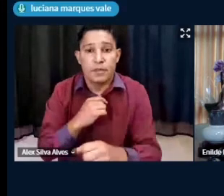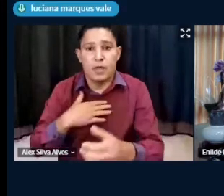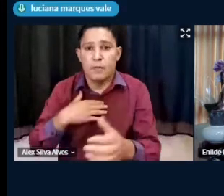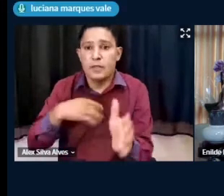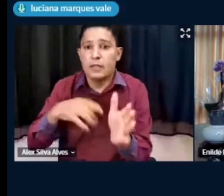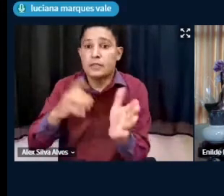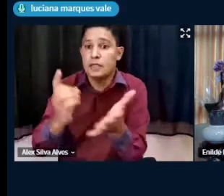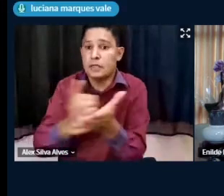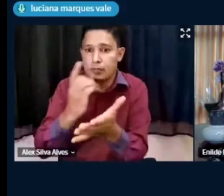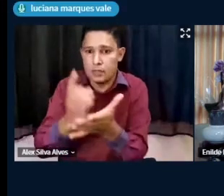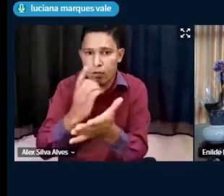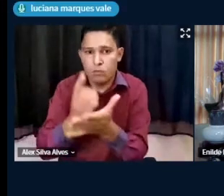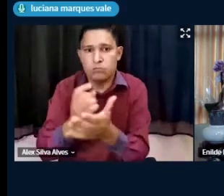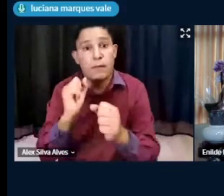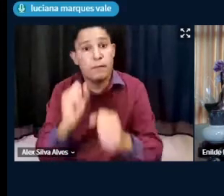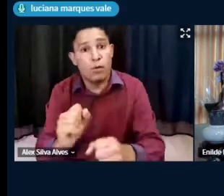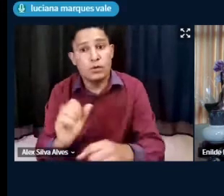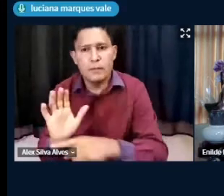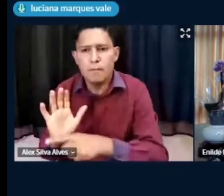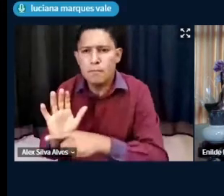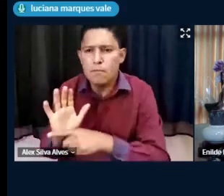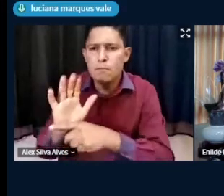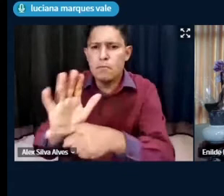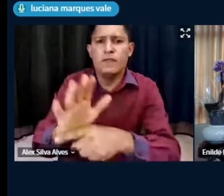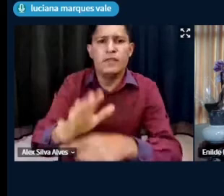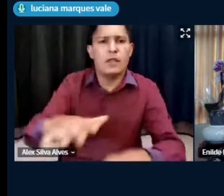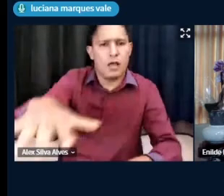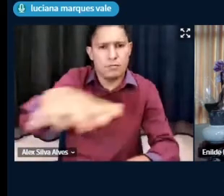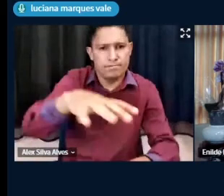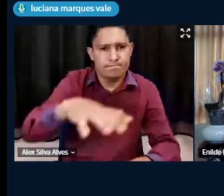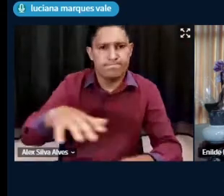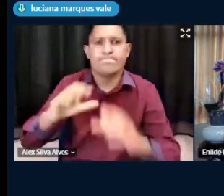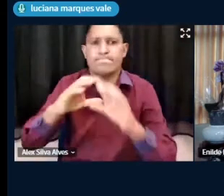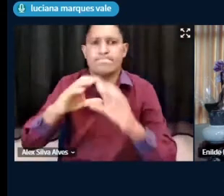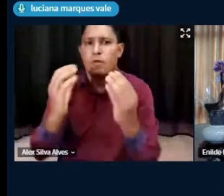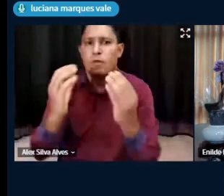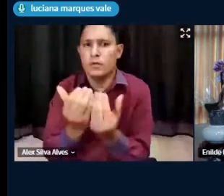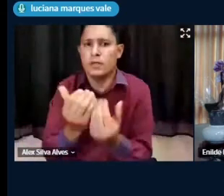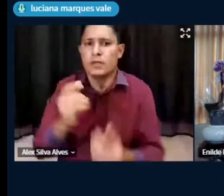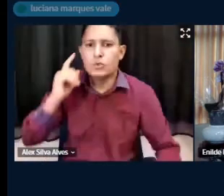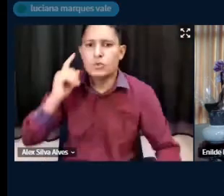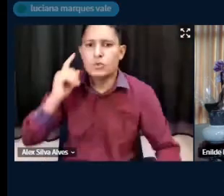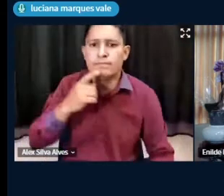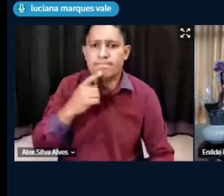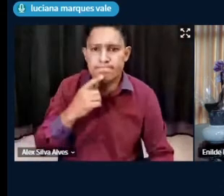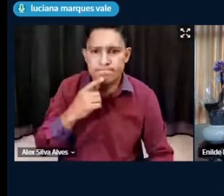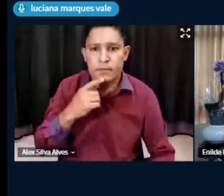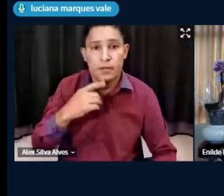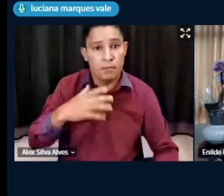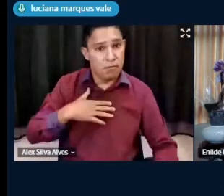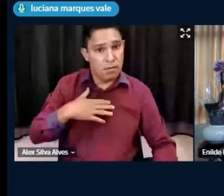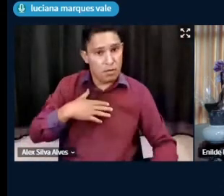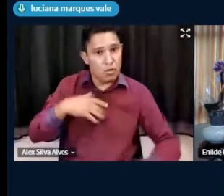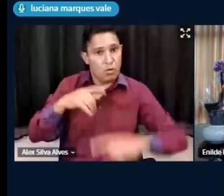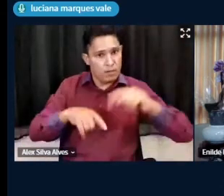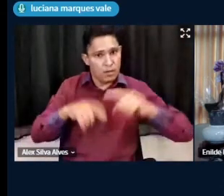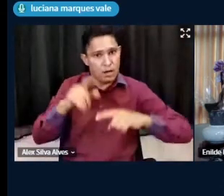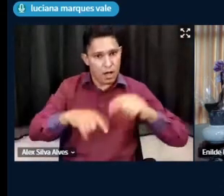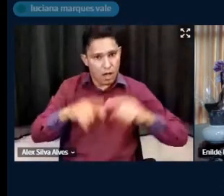eu espero que essa dissertação possa beneficiar a comunidade